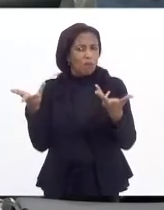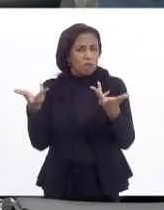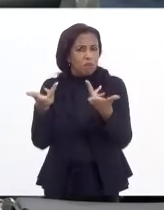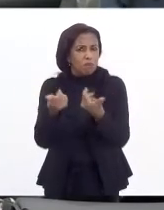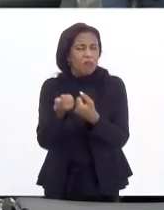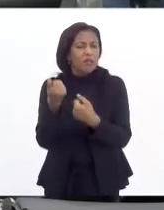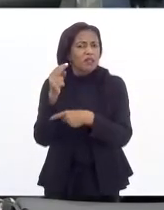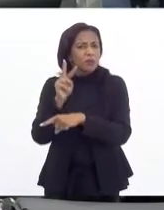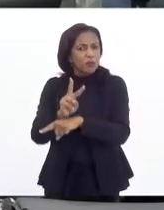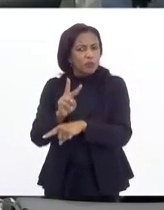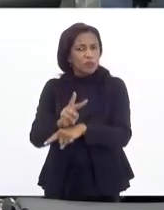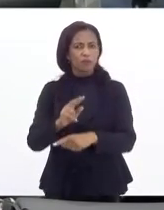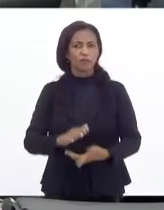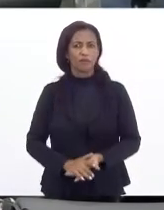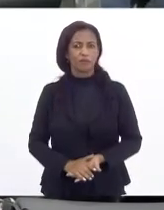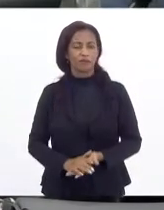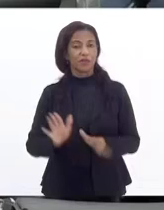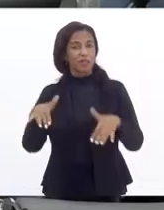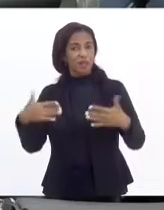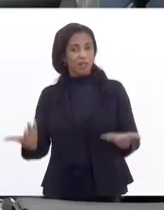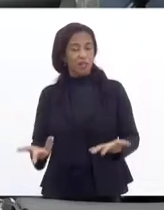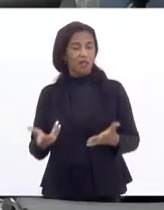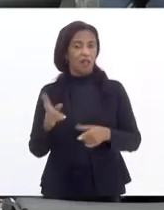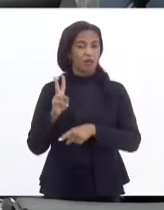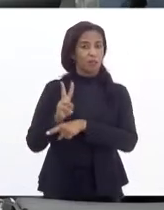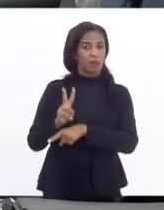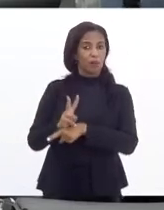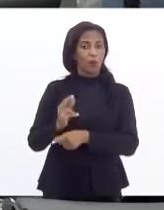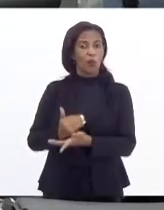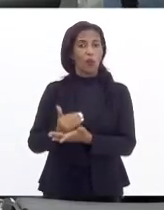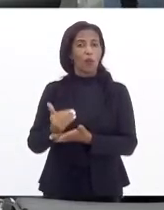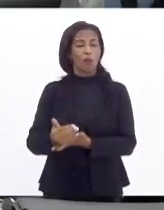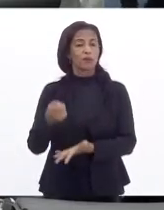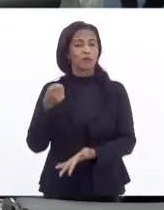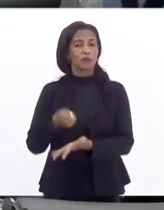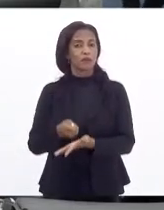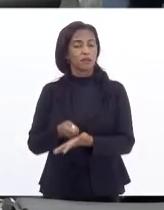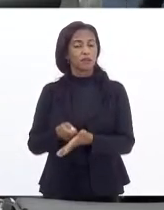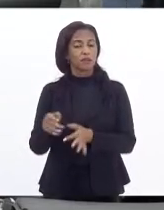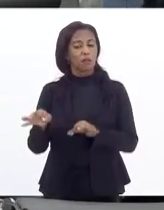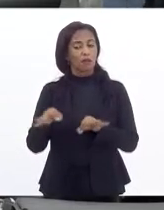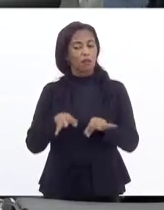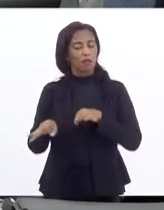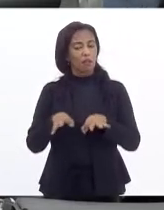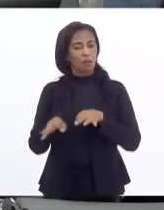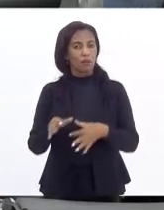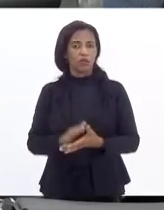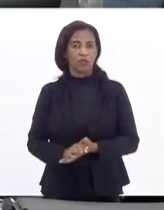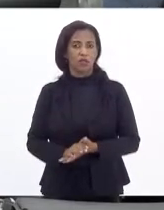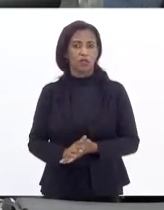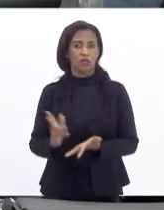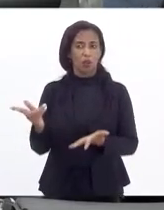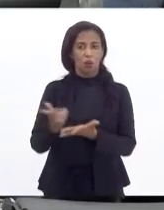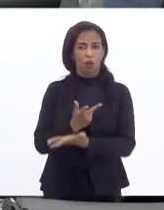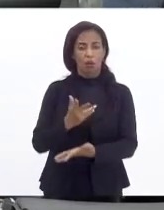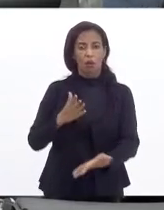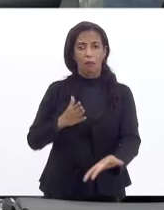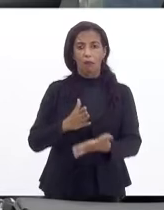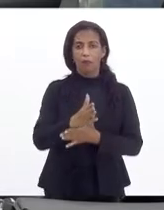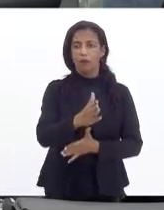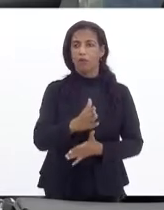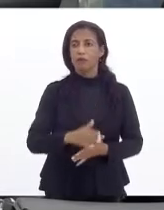ser preservado. E é claro que a preservação começa a ser garantida na medida que houve realmente a aprovação